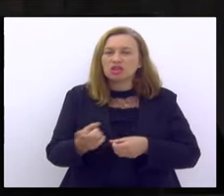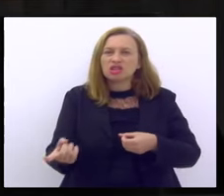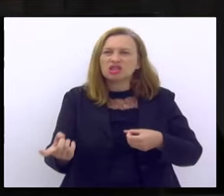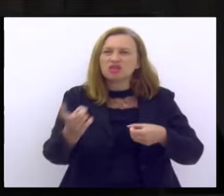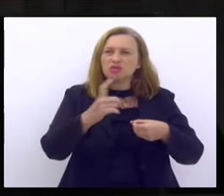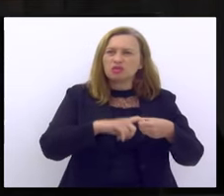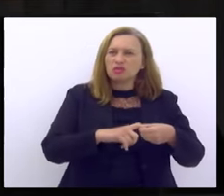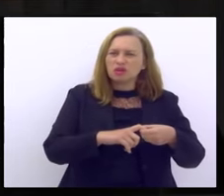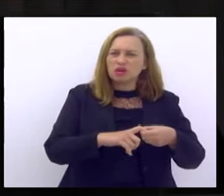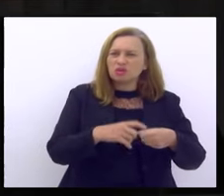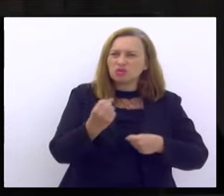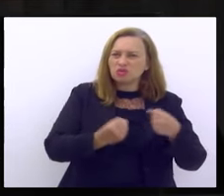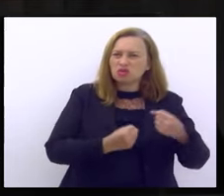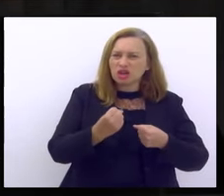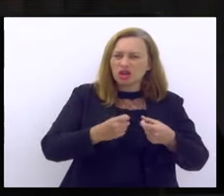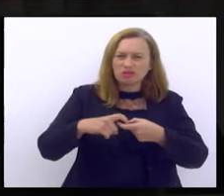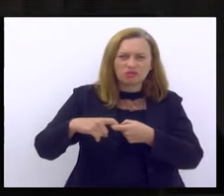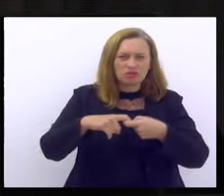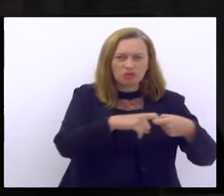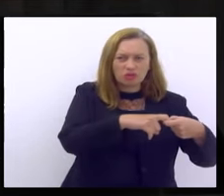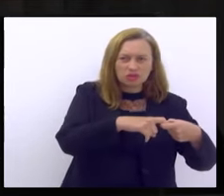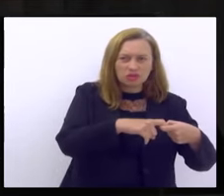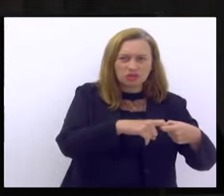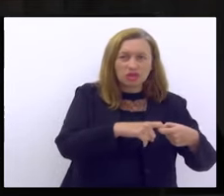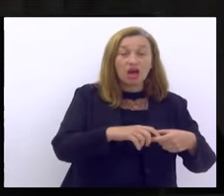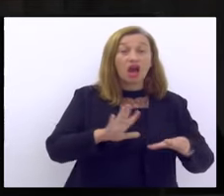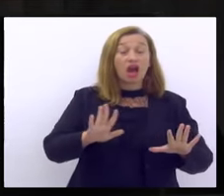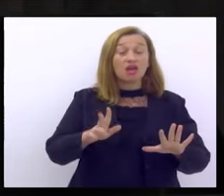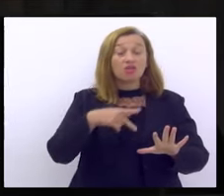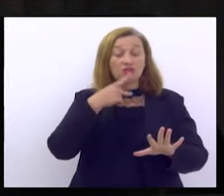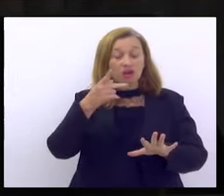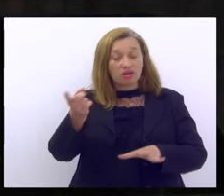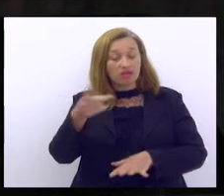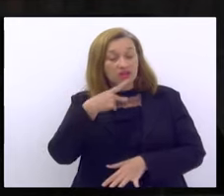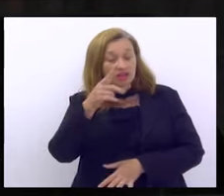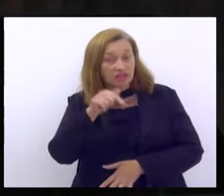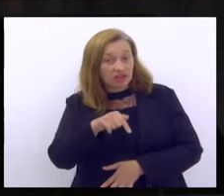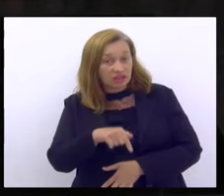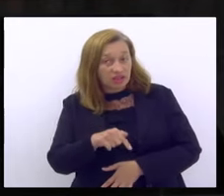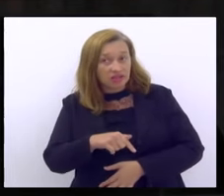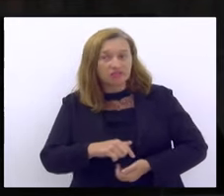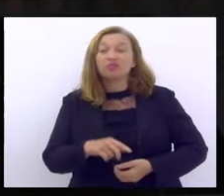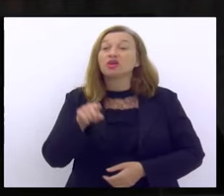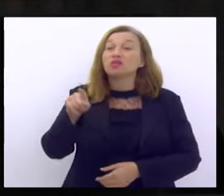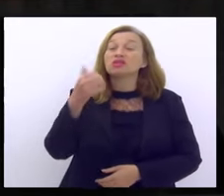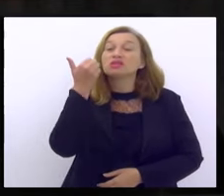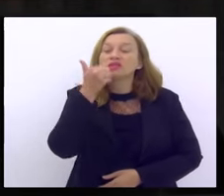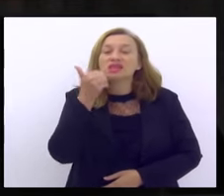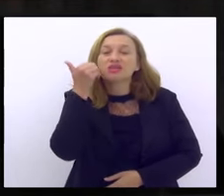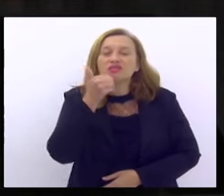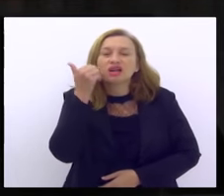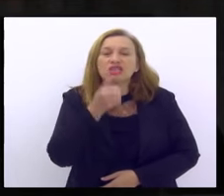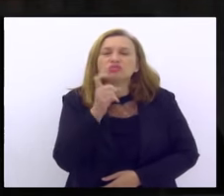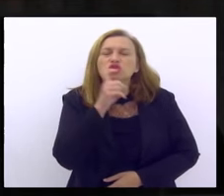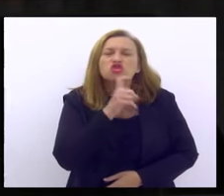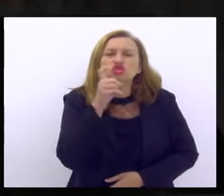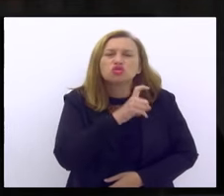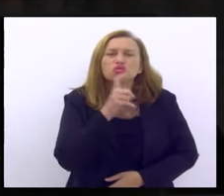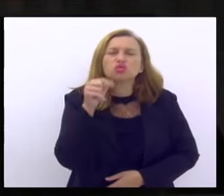em cima do reboque. E aí eu vim te desmentir. Além de fanfarrão, você é um